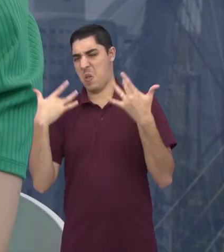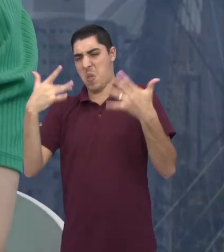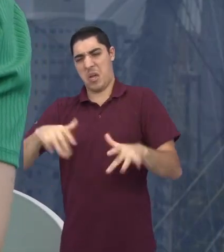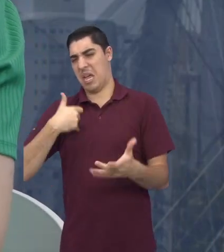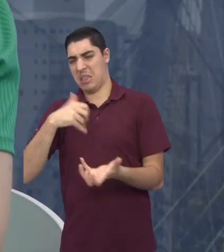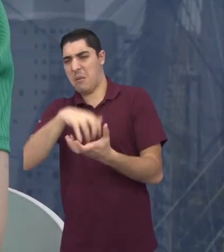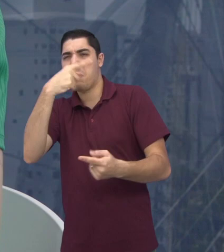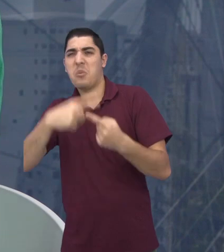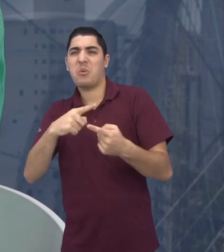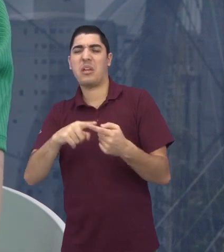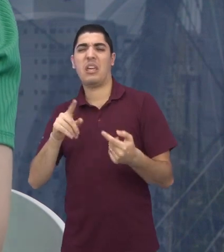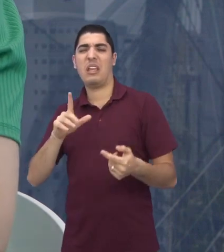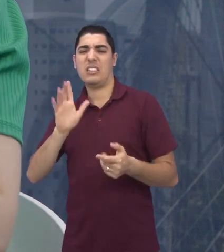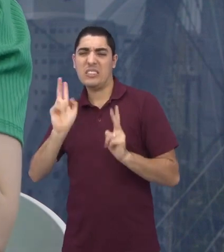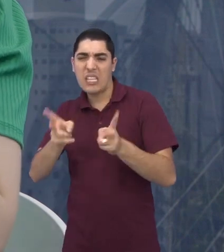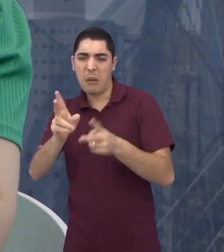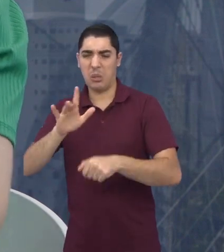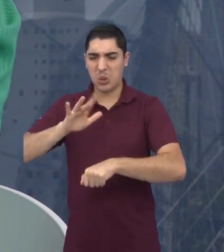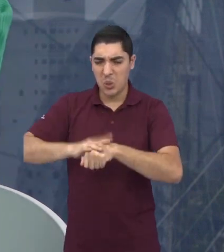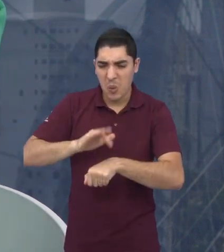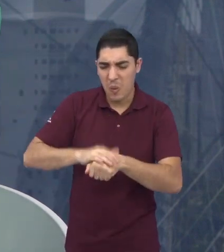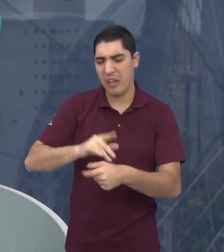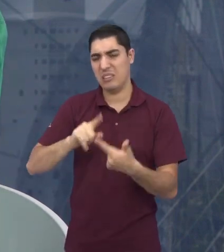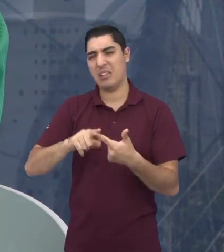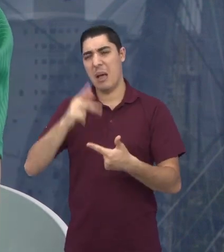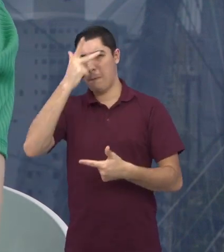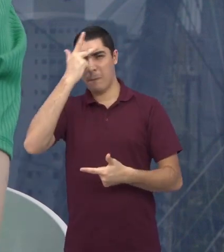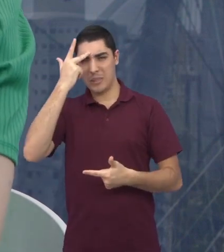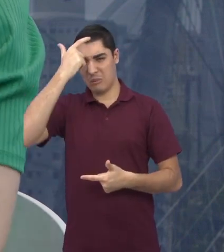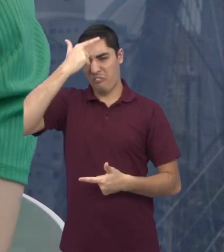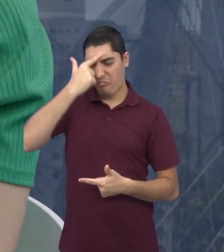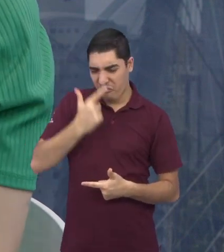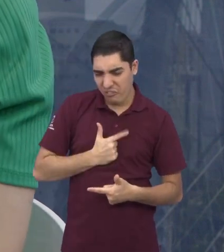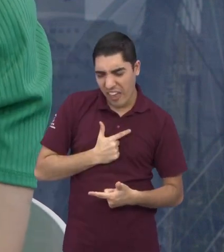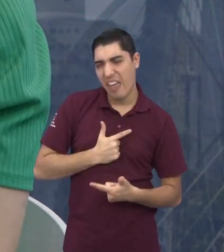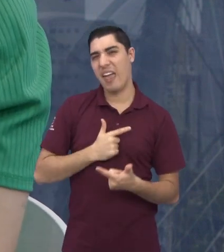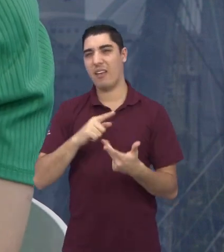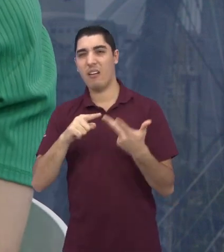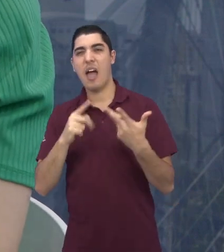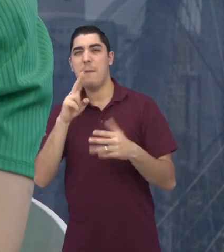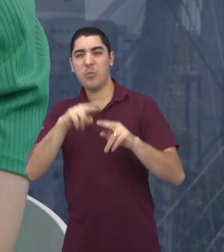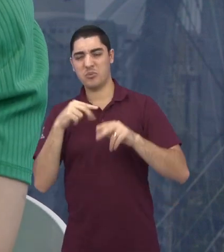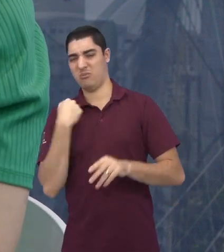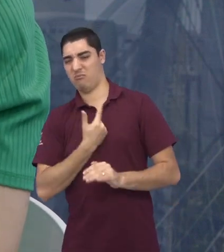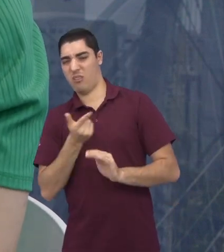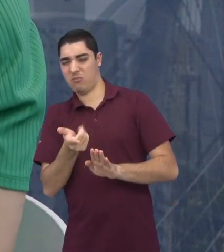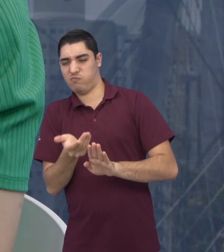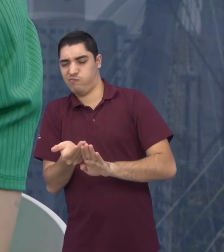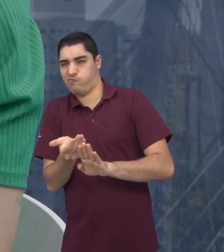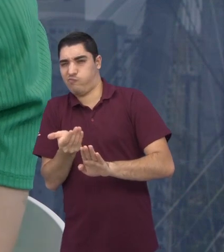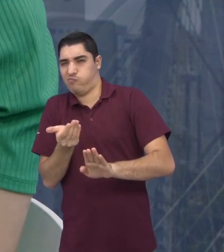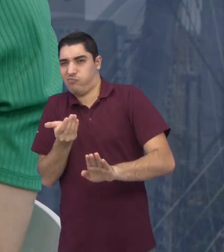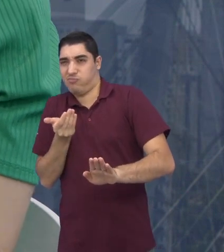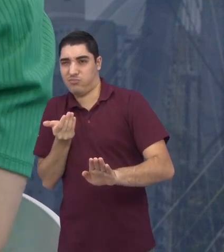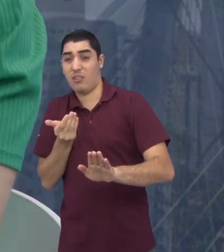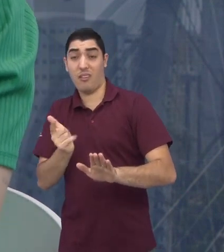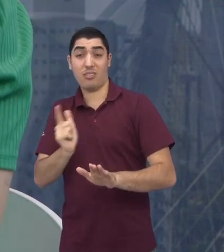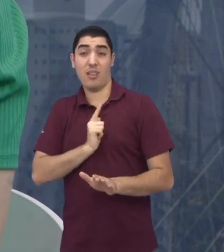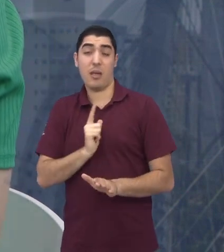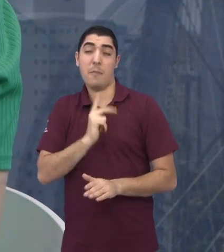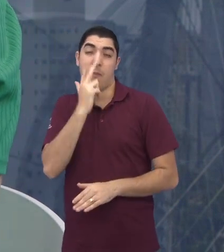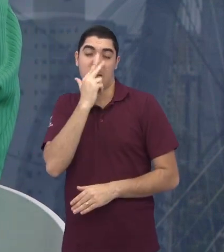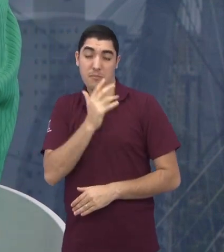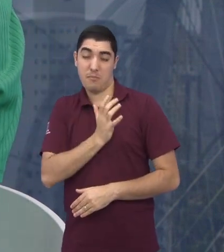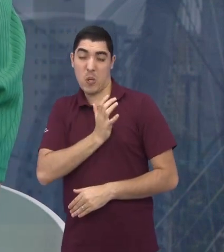que é relacionado à doença, é relacionado à coisa que é feia, né? Então, a gente acaba se afastando daquilo, acaba tendo uma